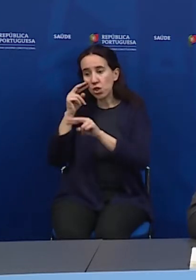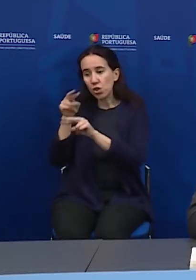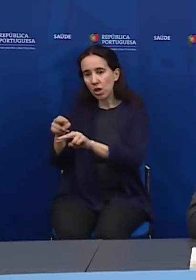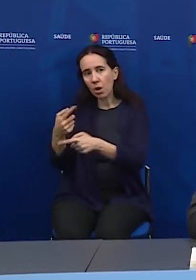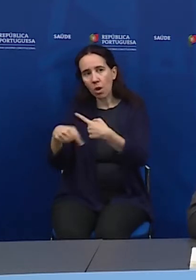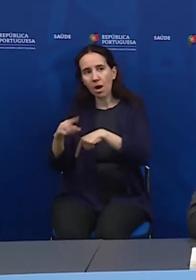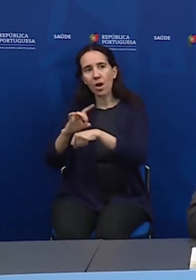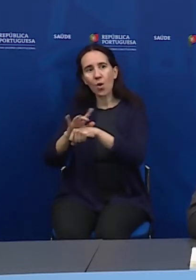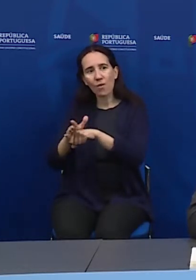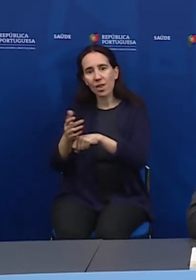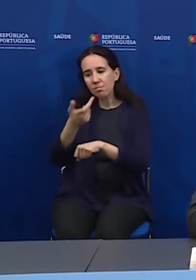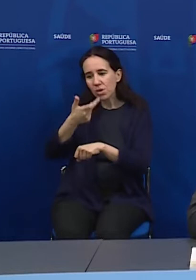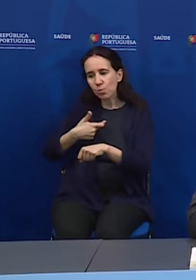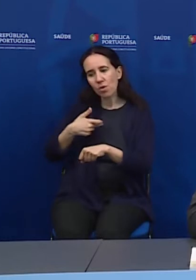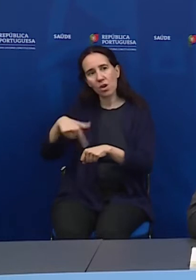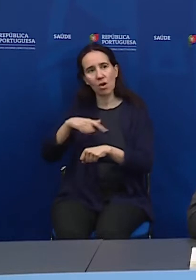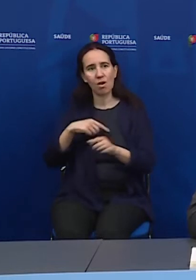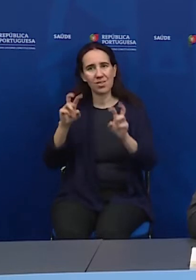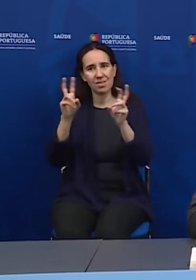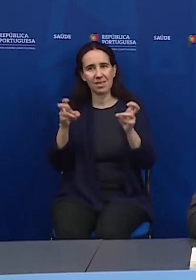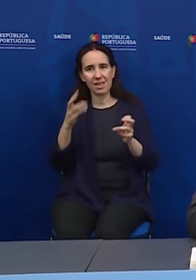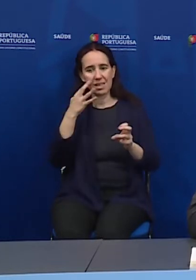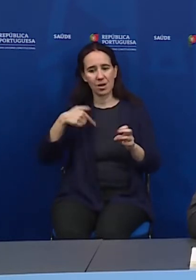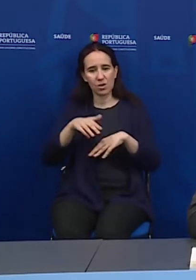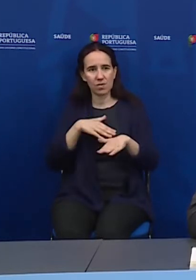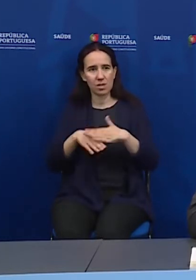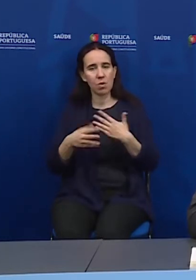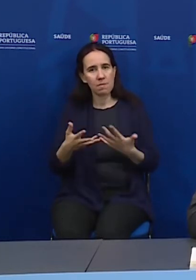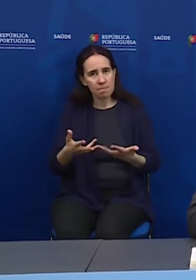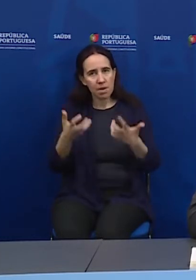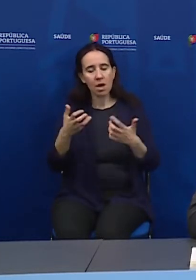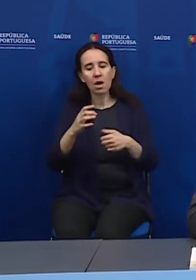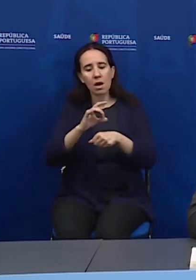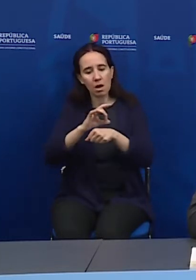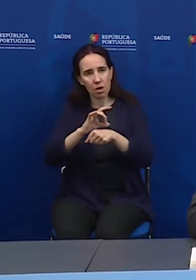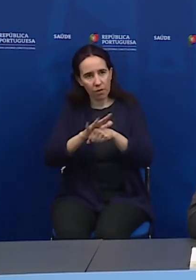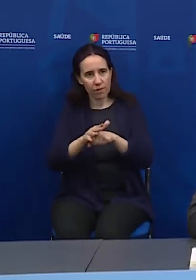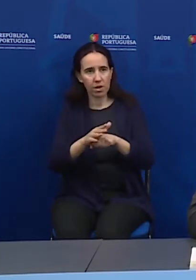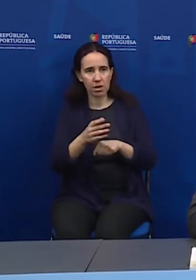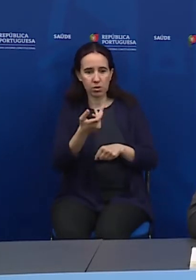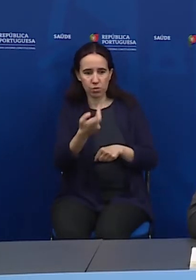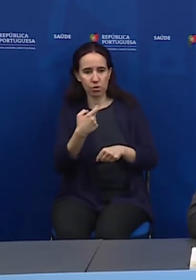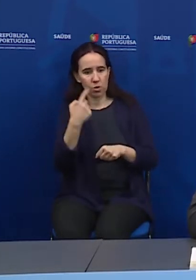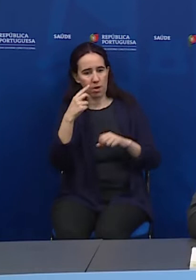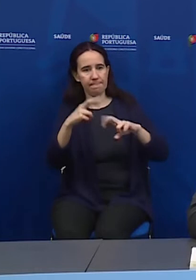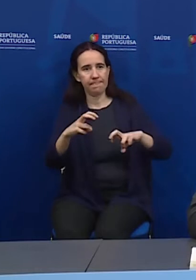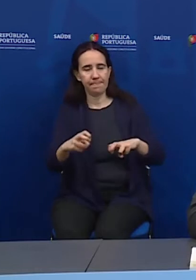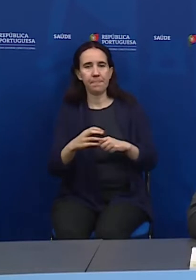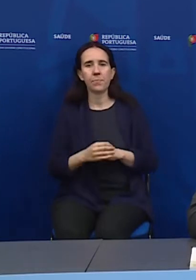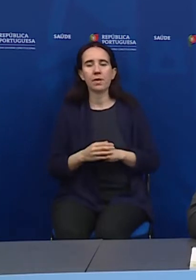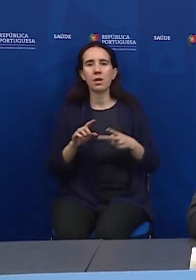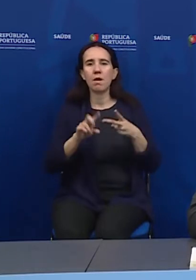Covid nos responda a nós, e é isto que nós estamos a tentar fazer. Agora queremos respostas do Covid. A segunda questão é que já